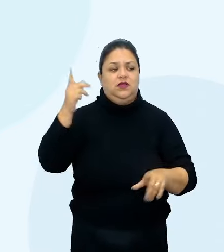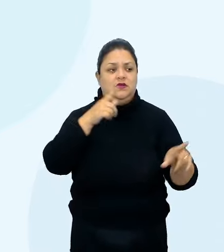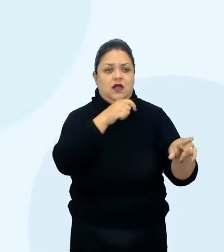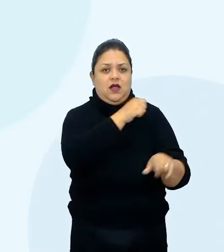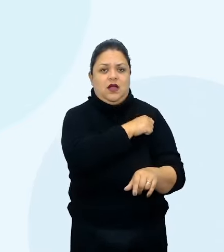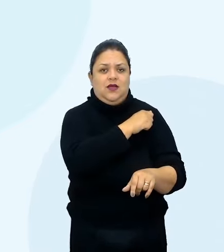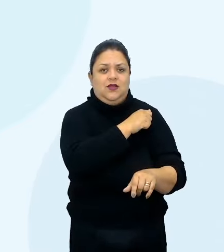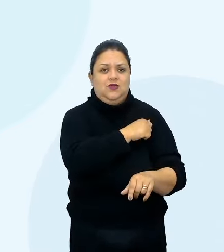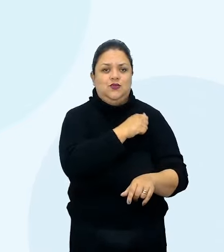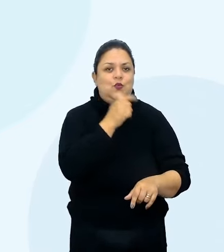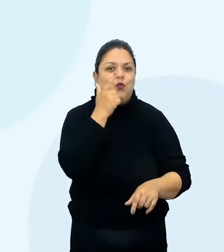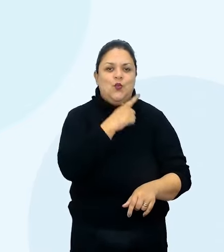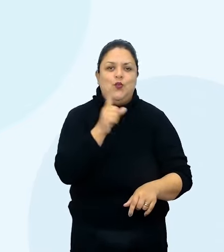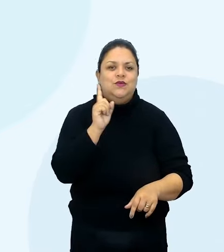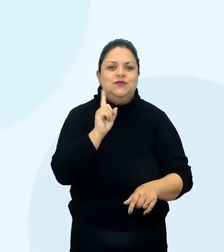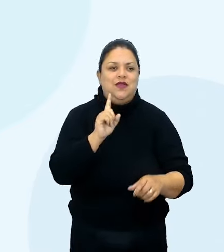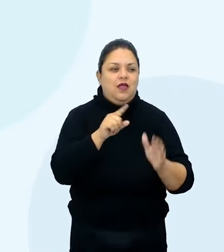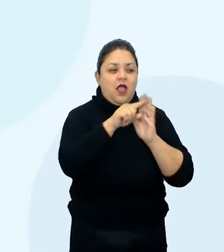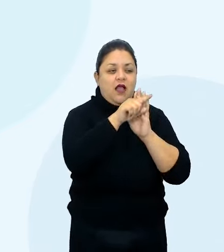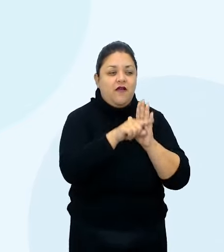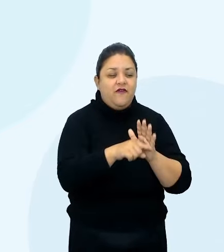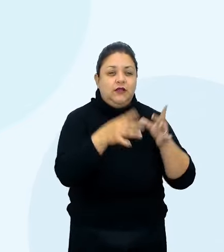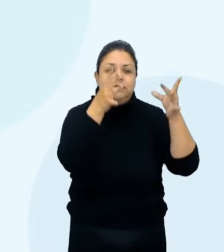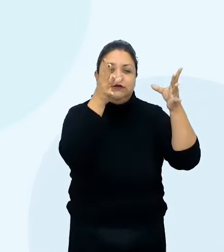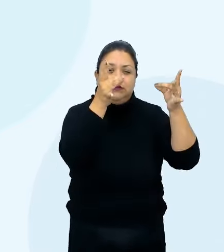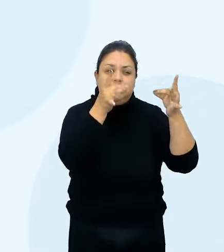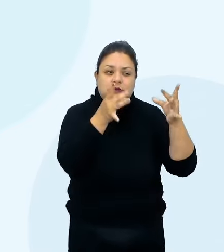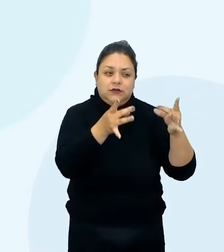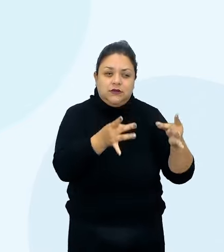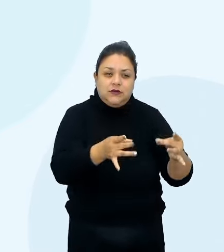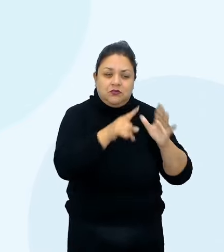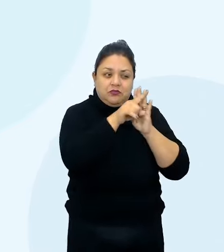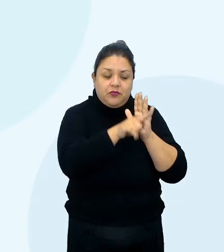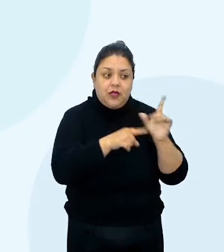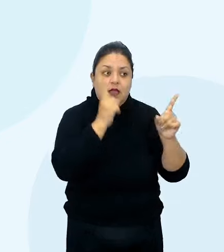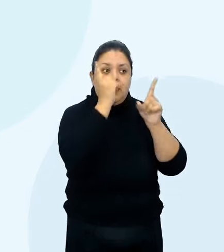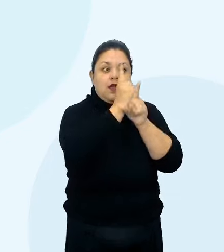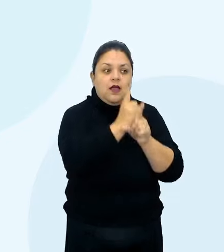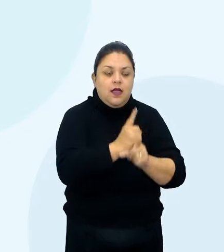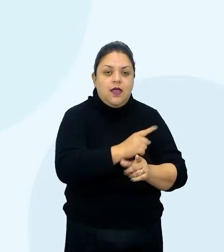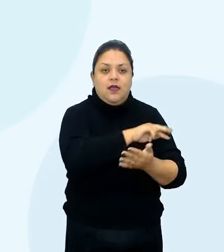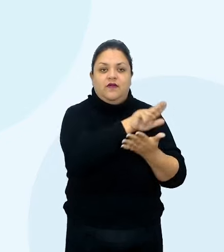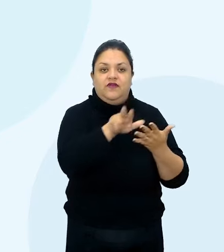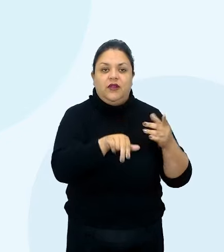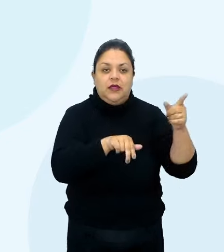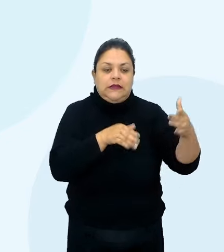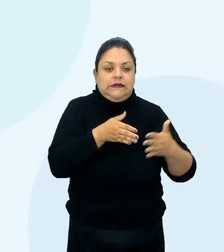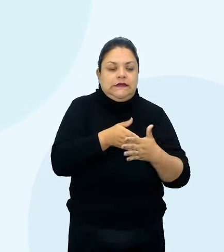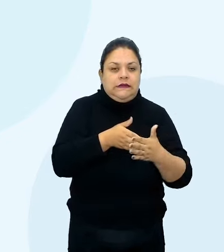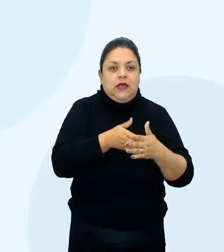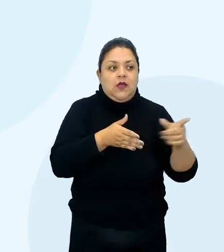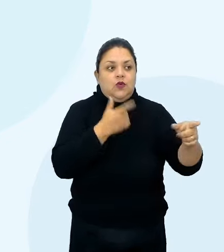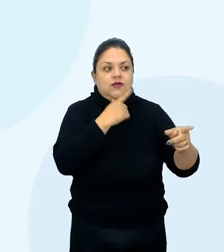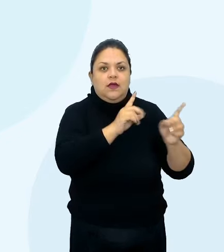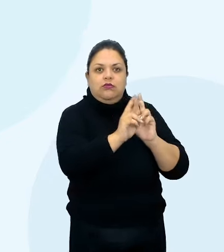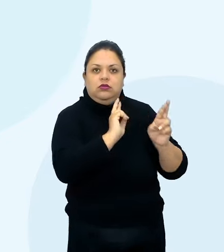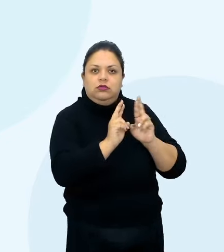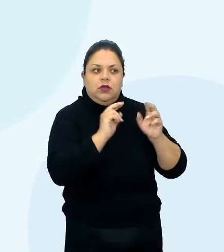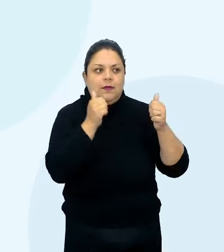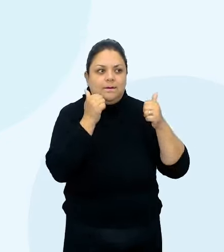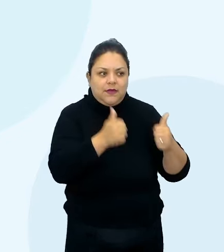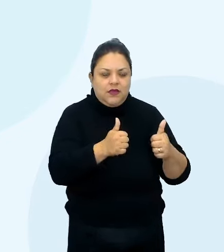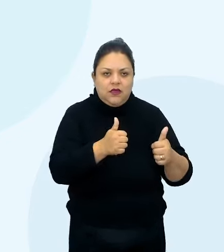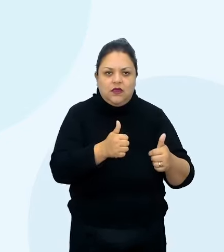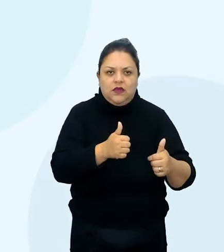ser avaliados na íntegra, né, para saber de fato se eles estão correspondendo ou não.